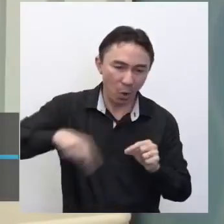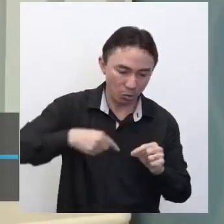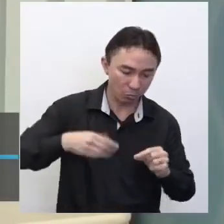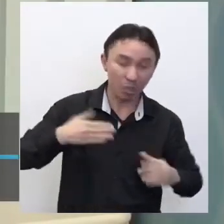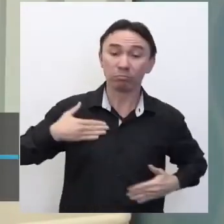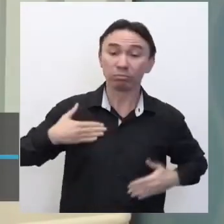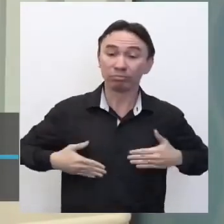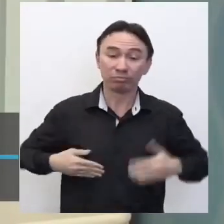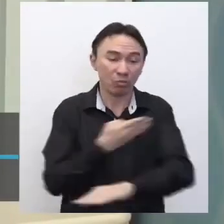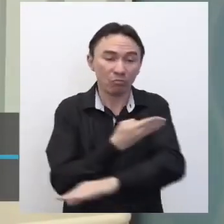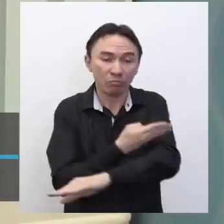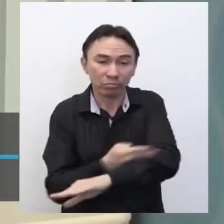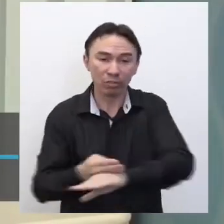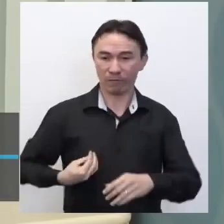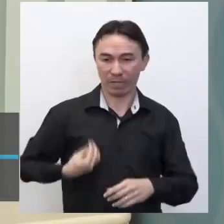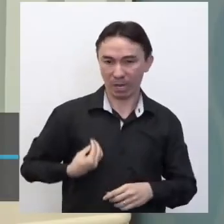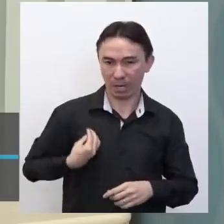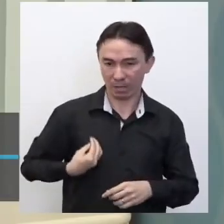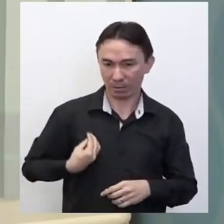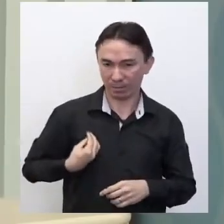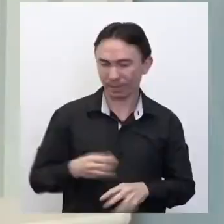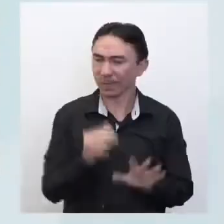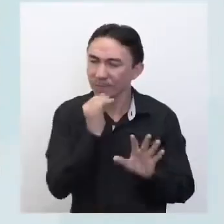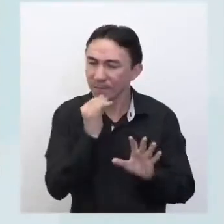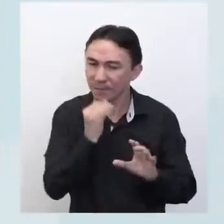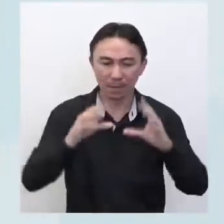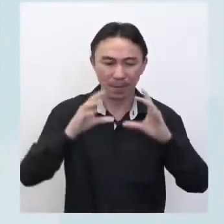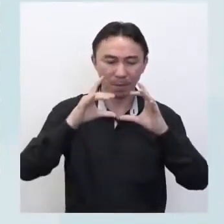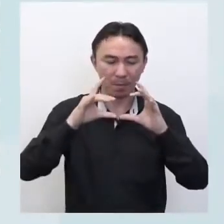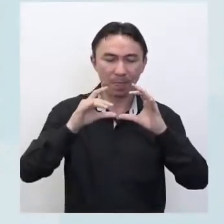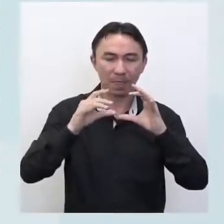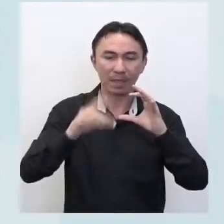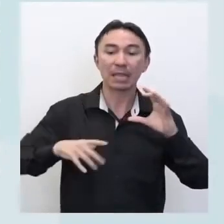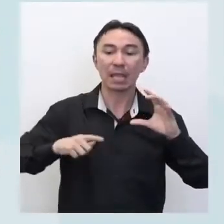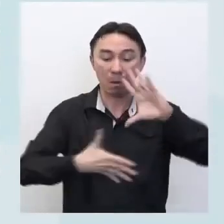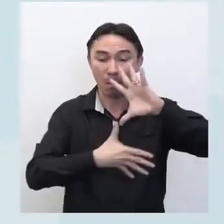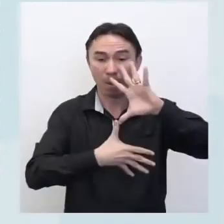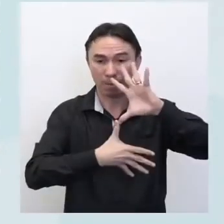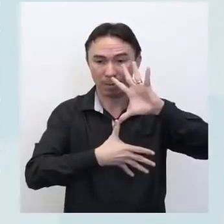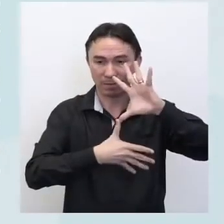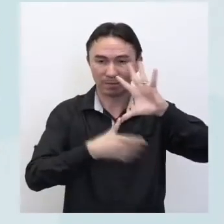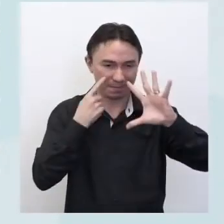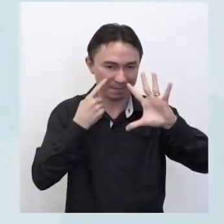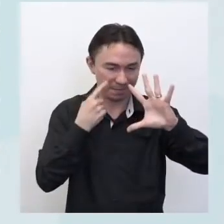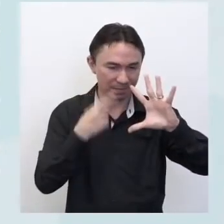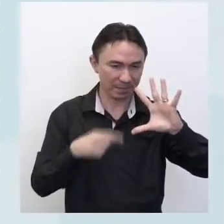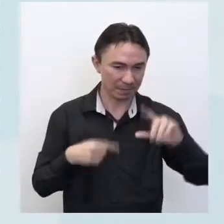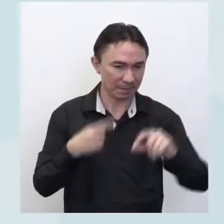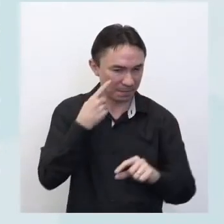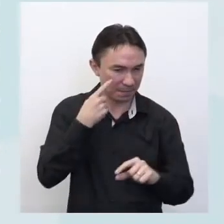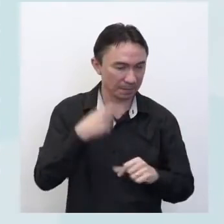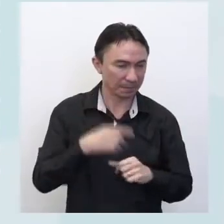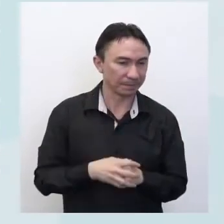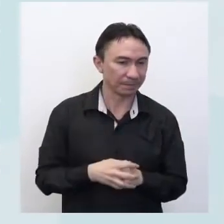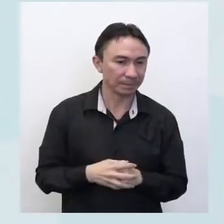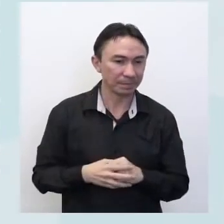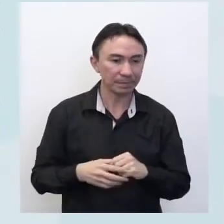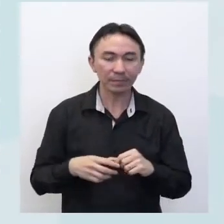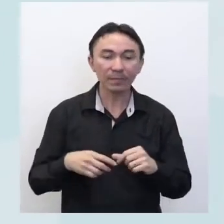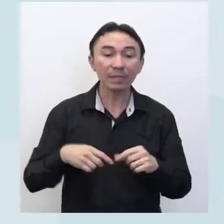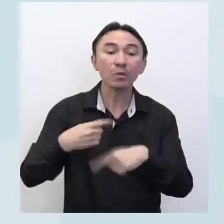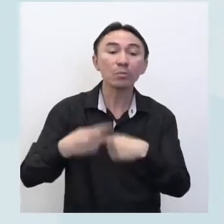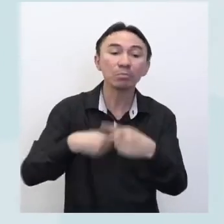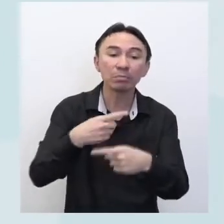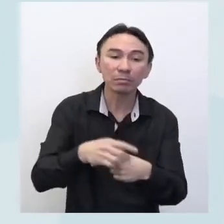comportamento. Então, vejam aí o mapa da frenologia, porque eles chegaram inclusive, vamos para frente? Eles chegaram